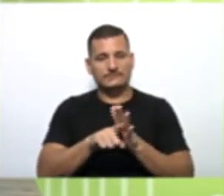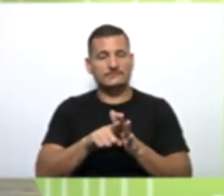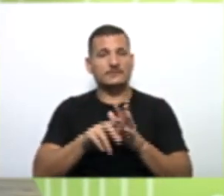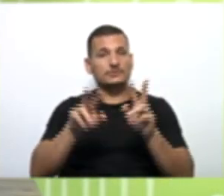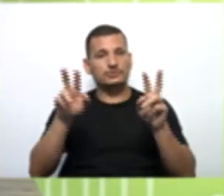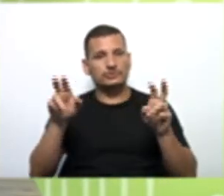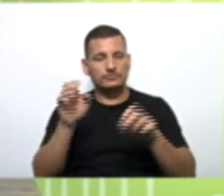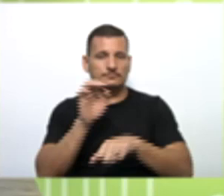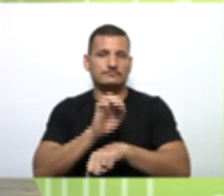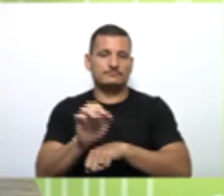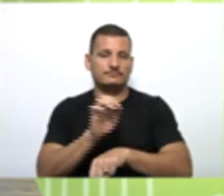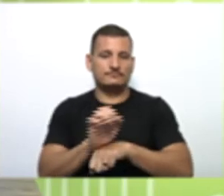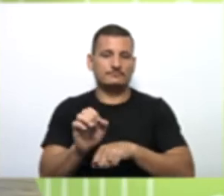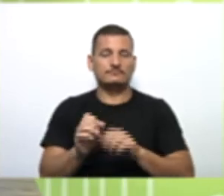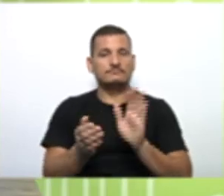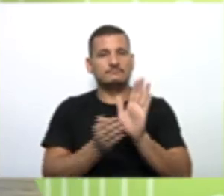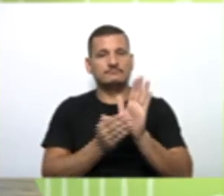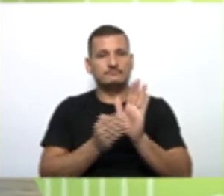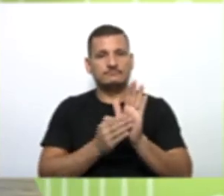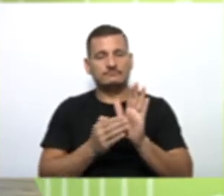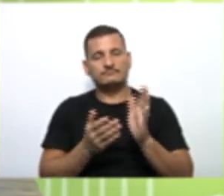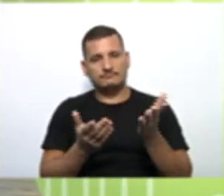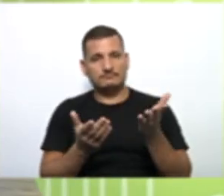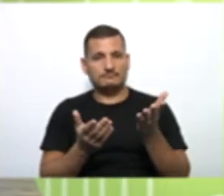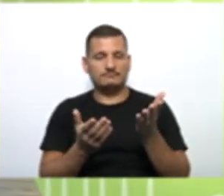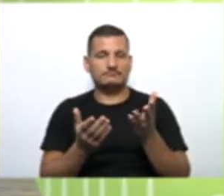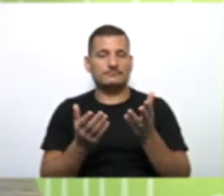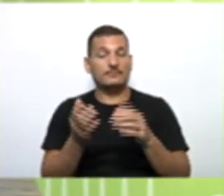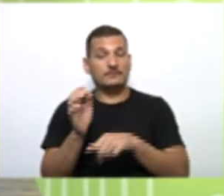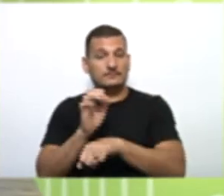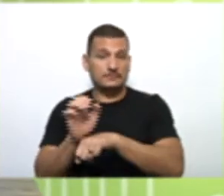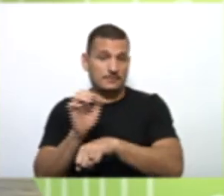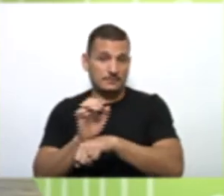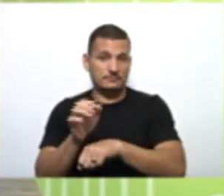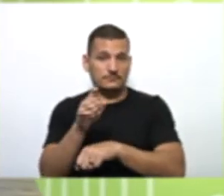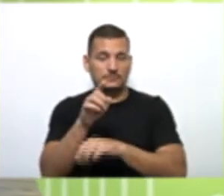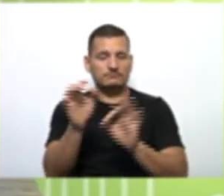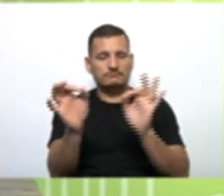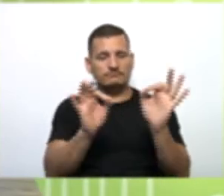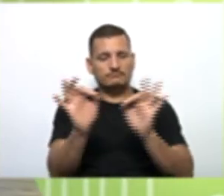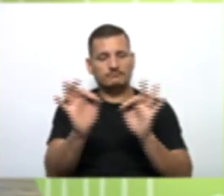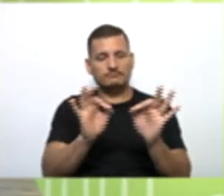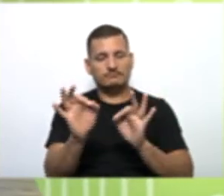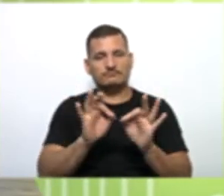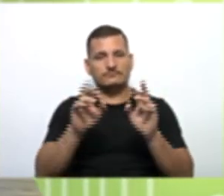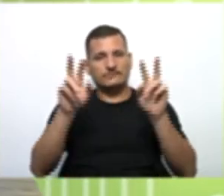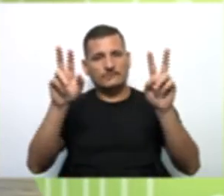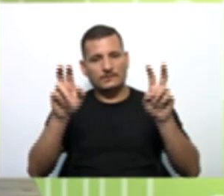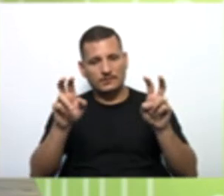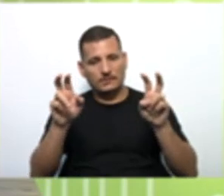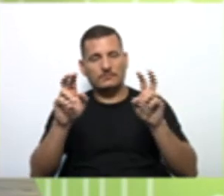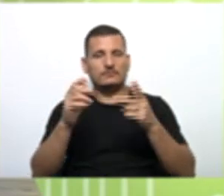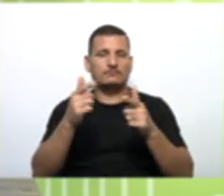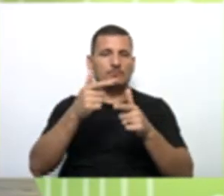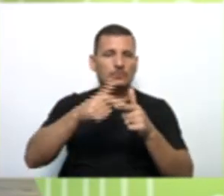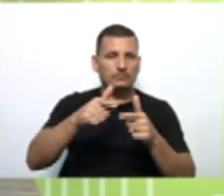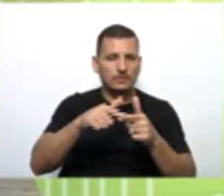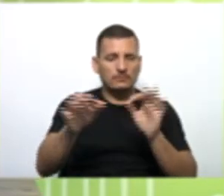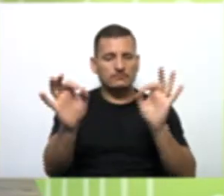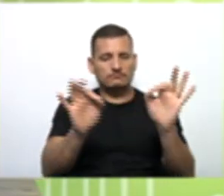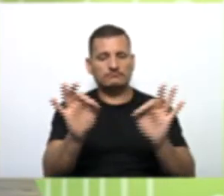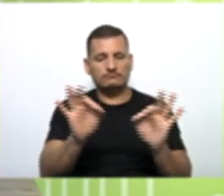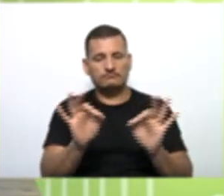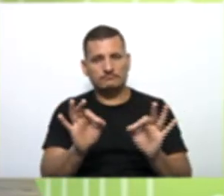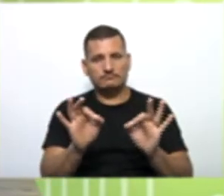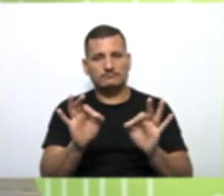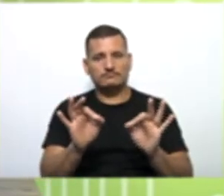de estágio. A proposta está aí com relação ao estágio, vocês vão construir um tema, um problema e